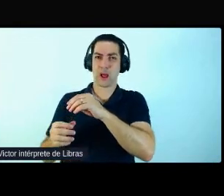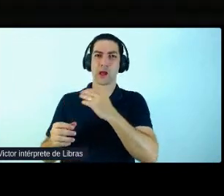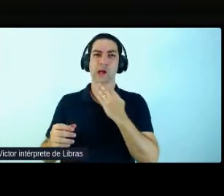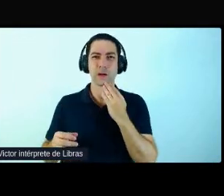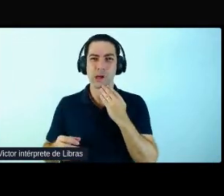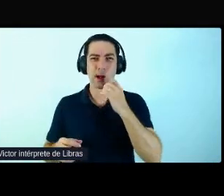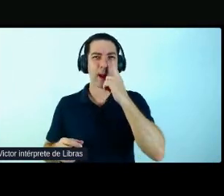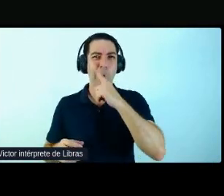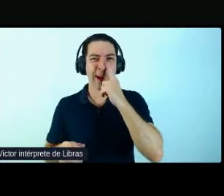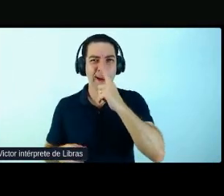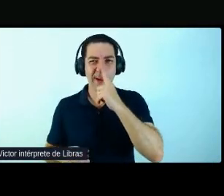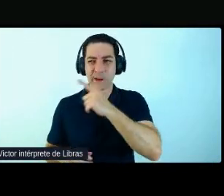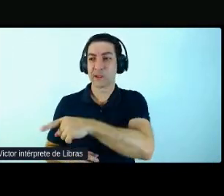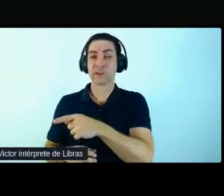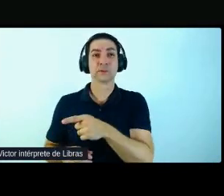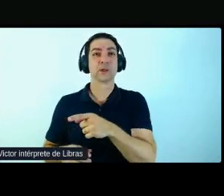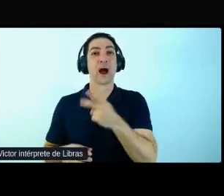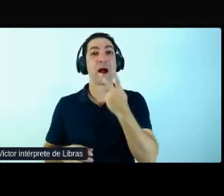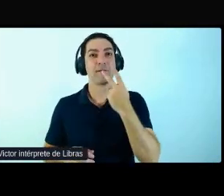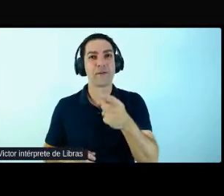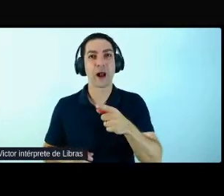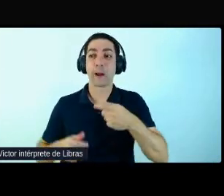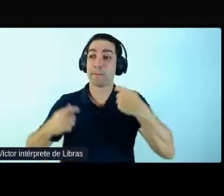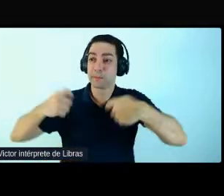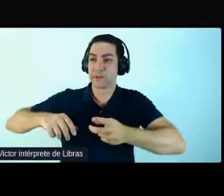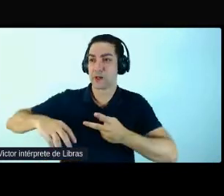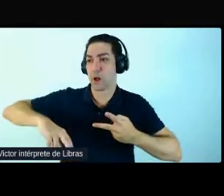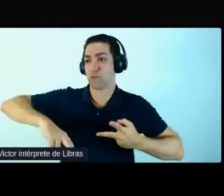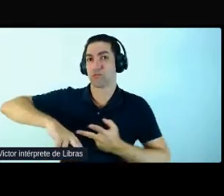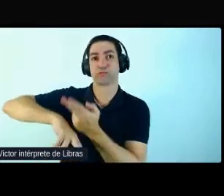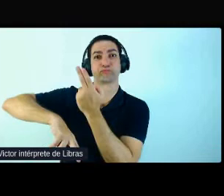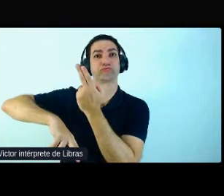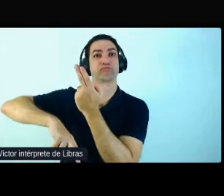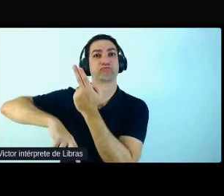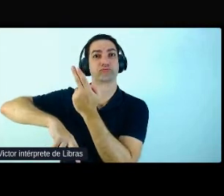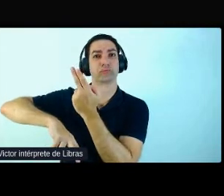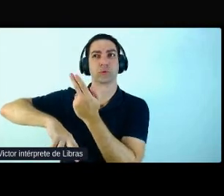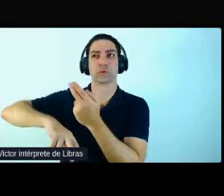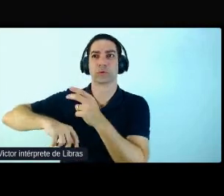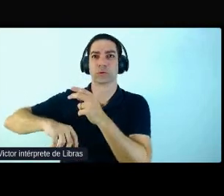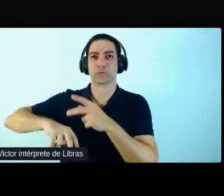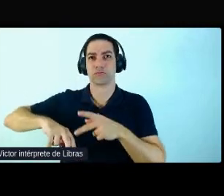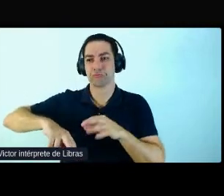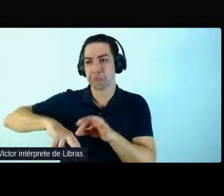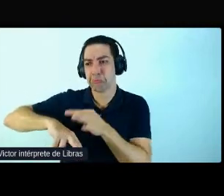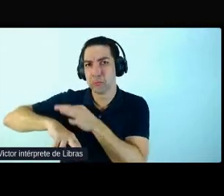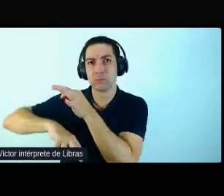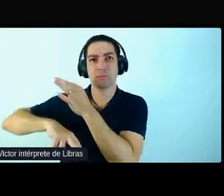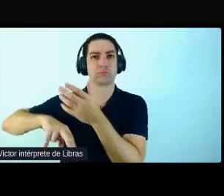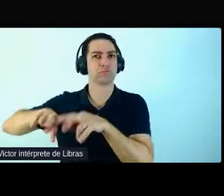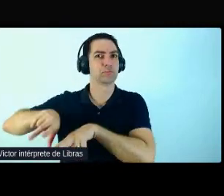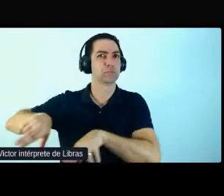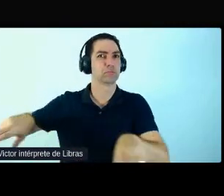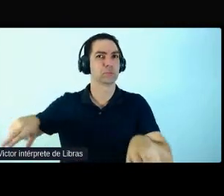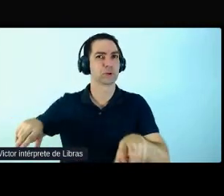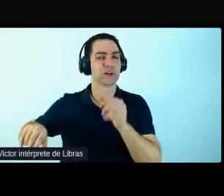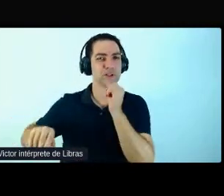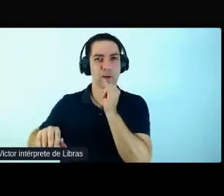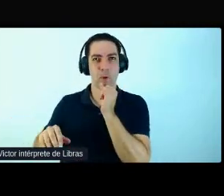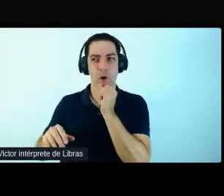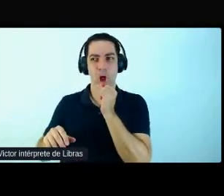de intervenção médica, ou seja, ele propõe uma adequação de sexo àquele